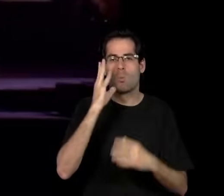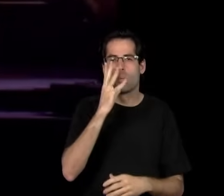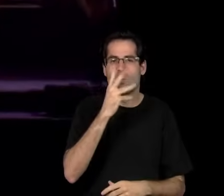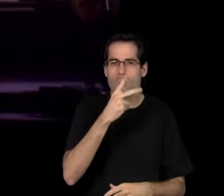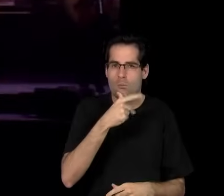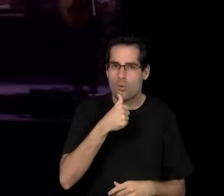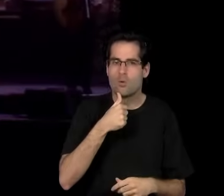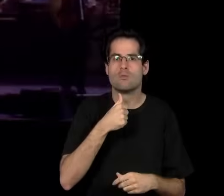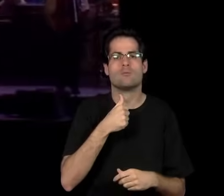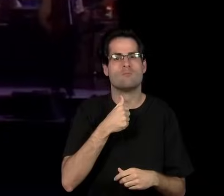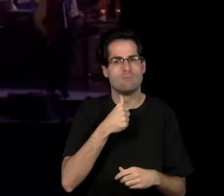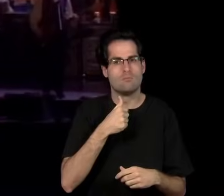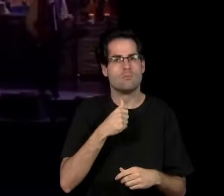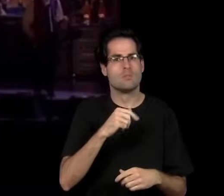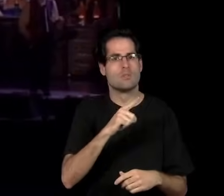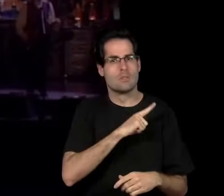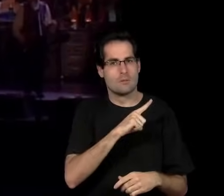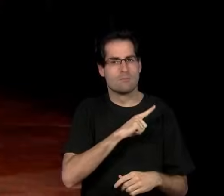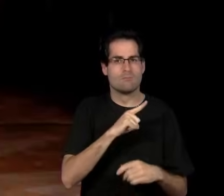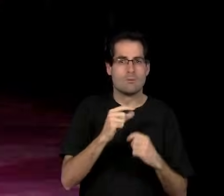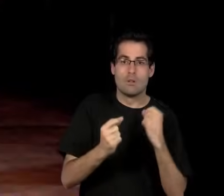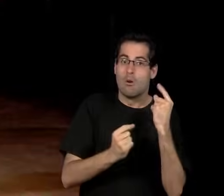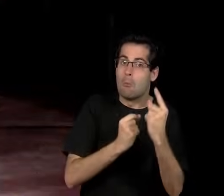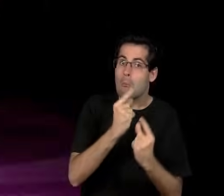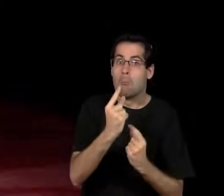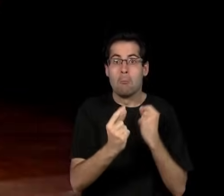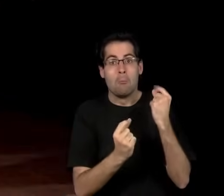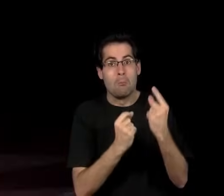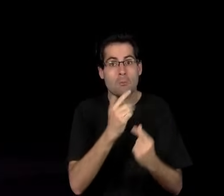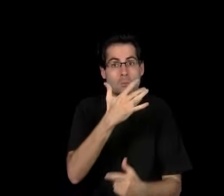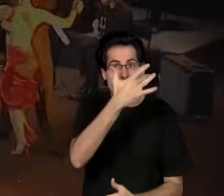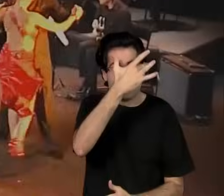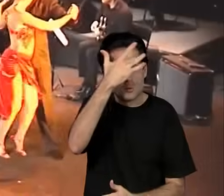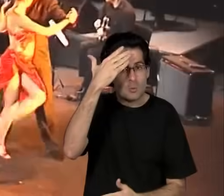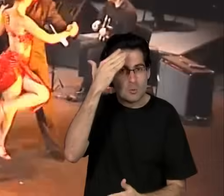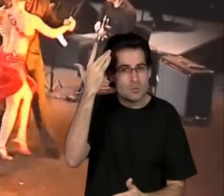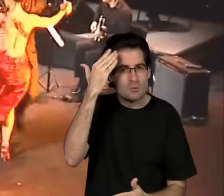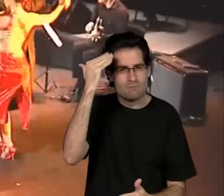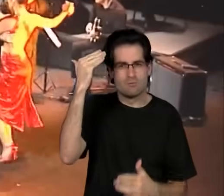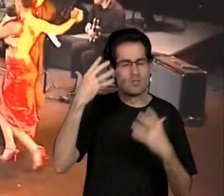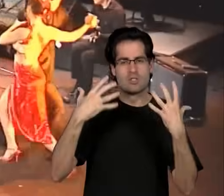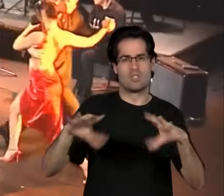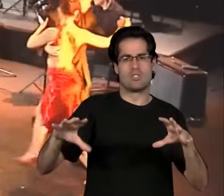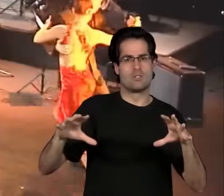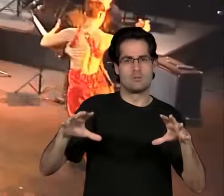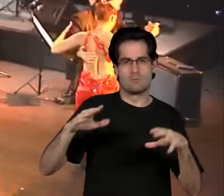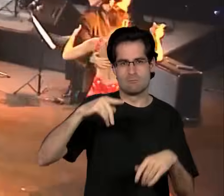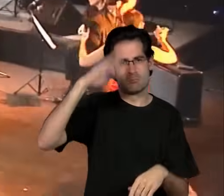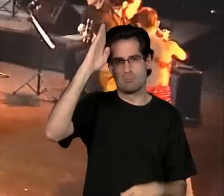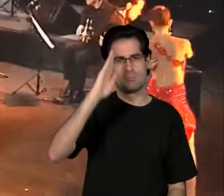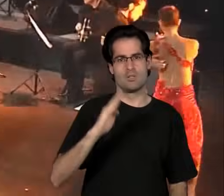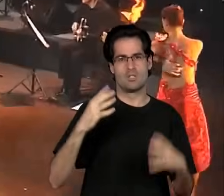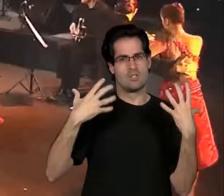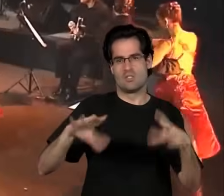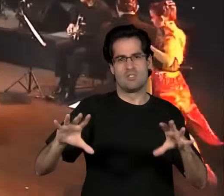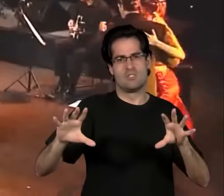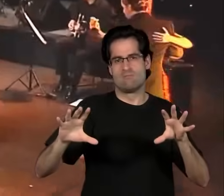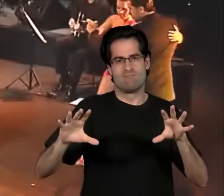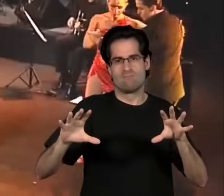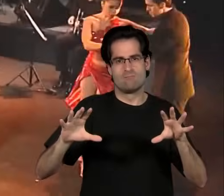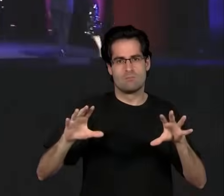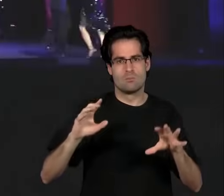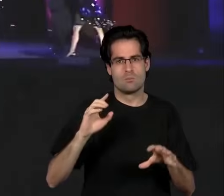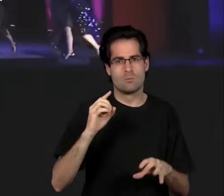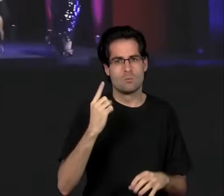deles hesitavam em vir ao Brasil. A partir dos anos 70, essa situação começou a mudar